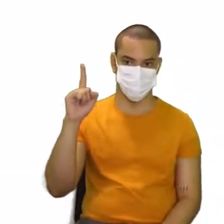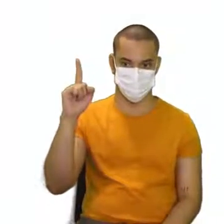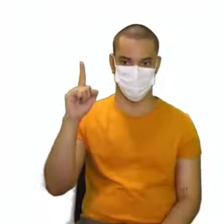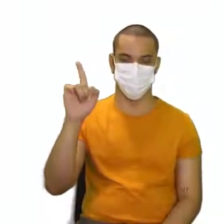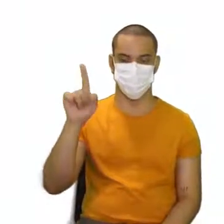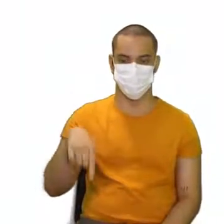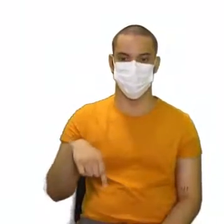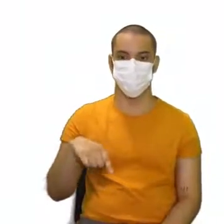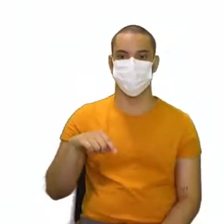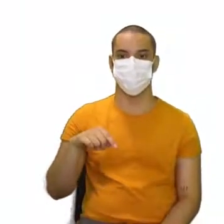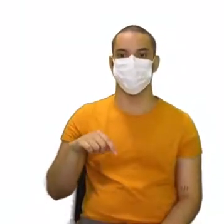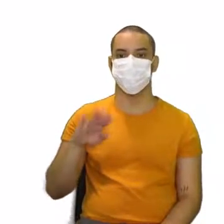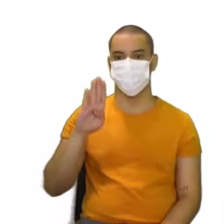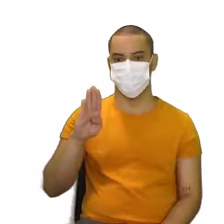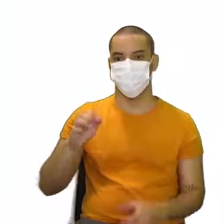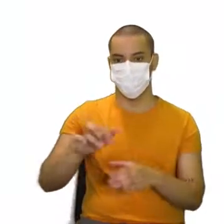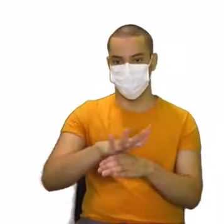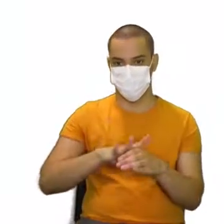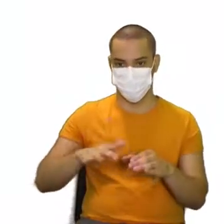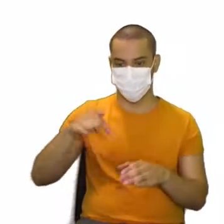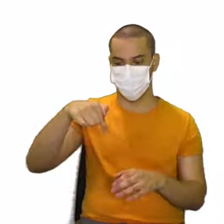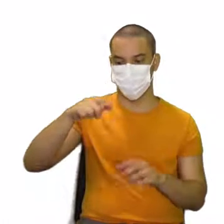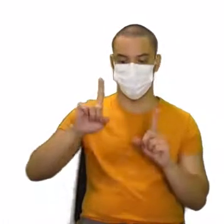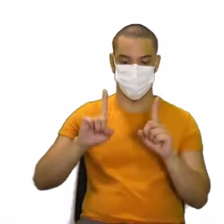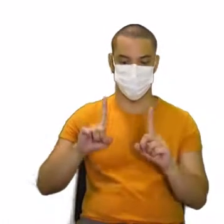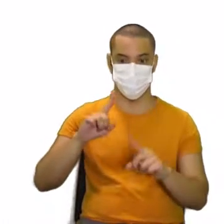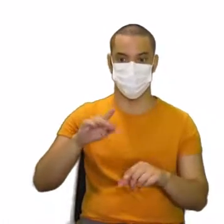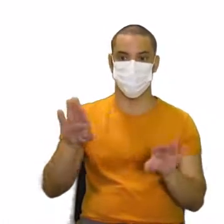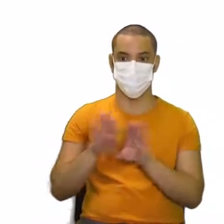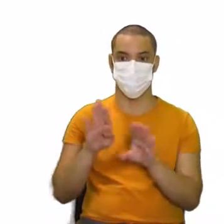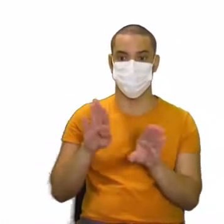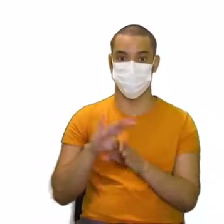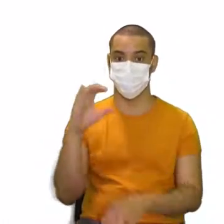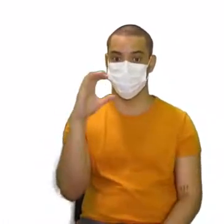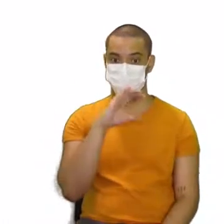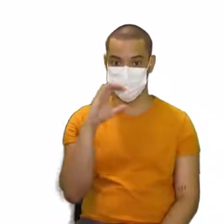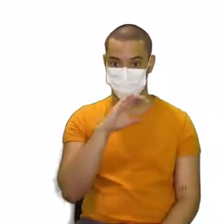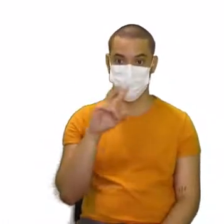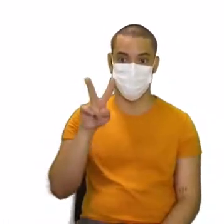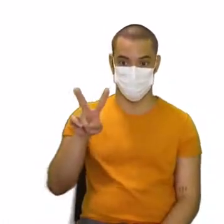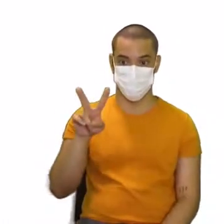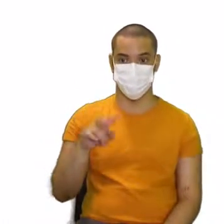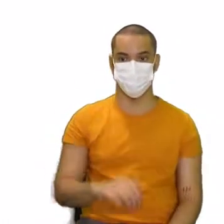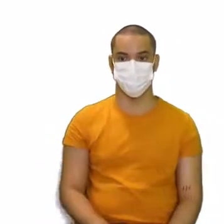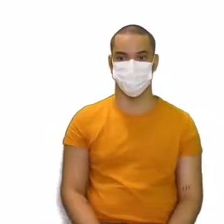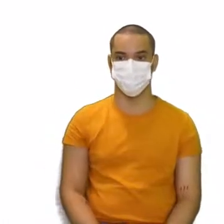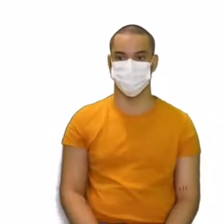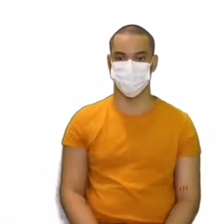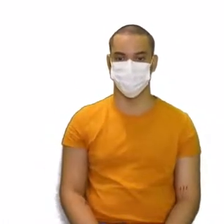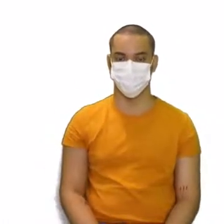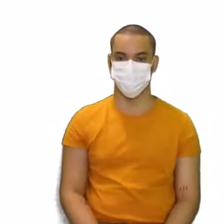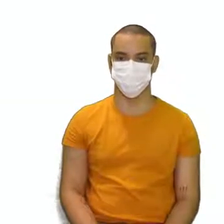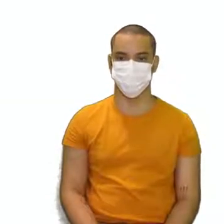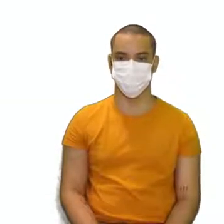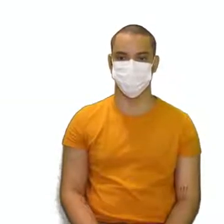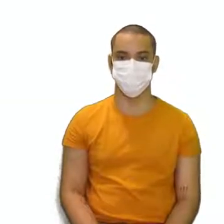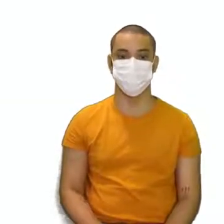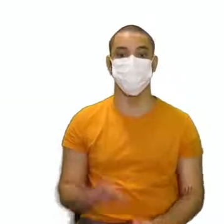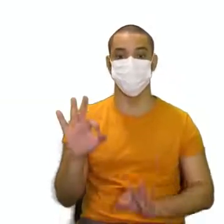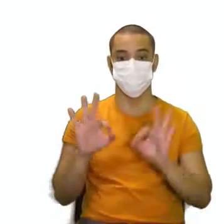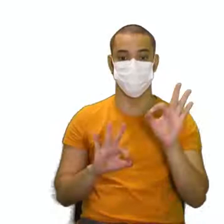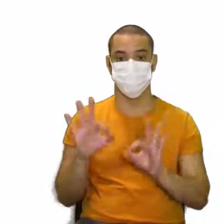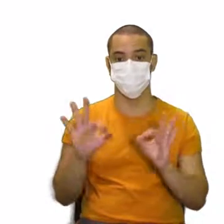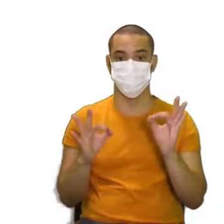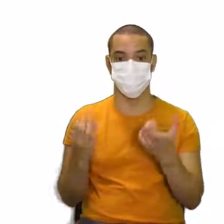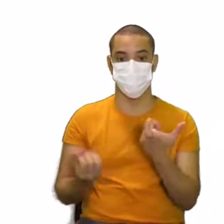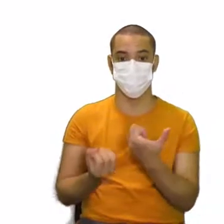é Campo módulo da carga e velocidade para um ângulo de 90 certo aí eu vou arrumar